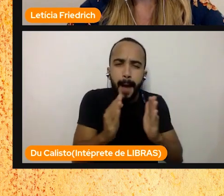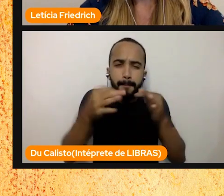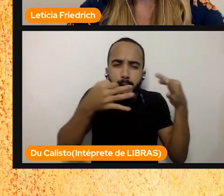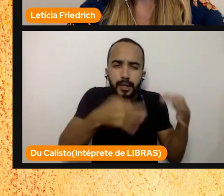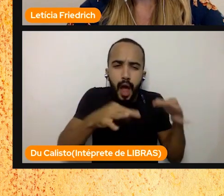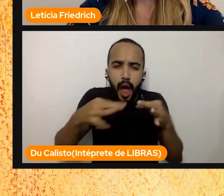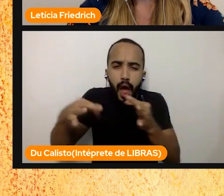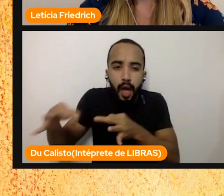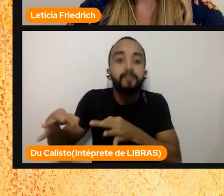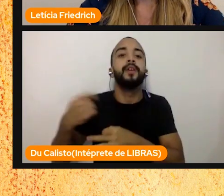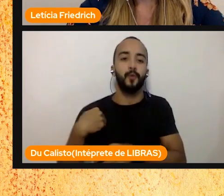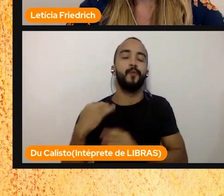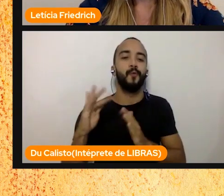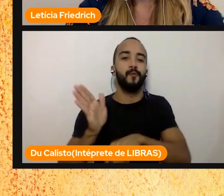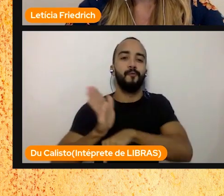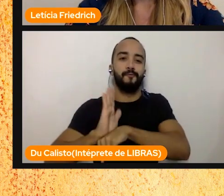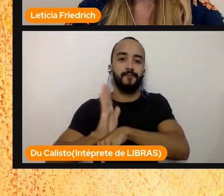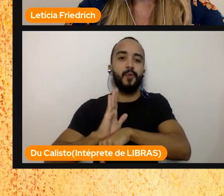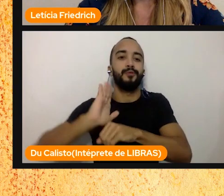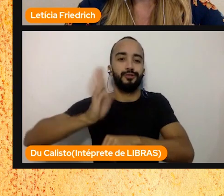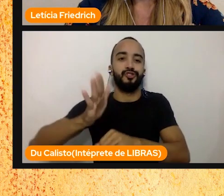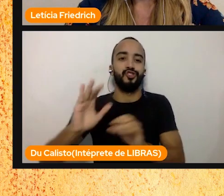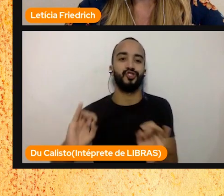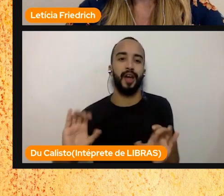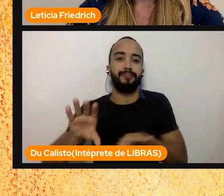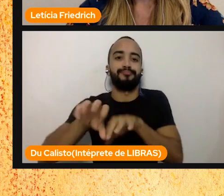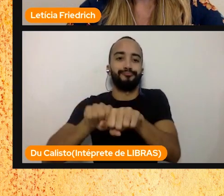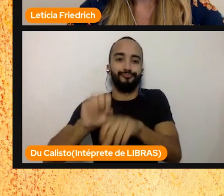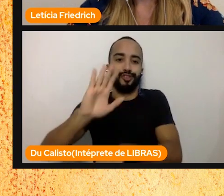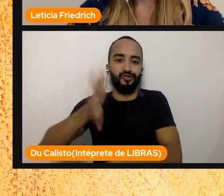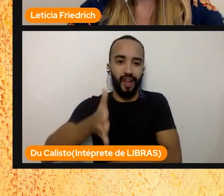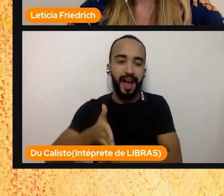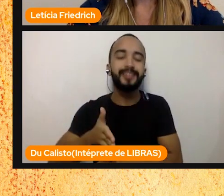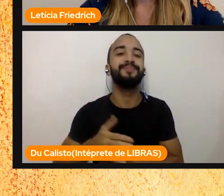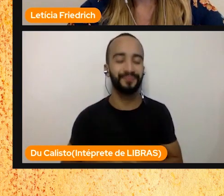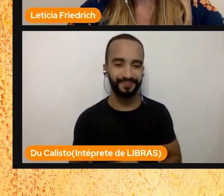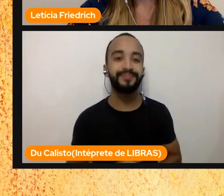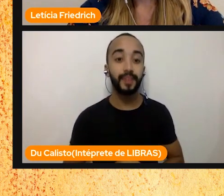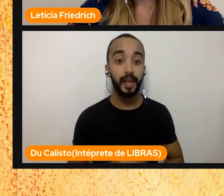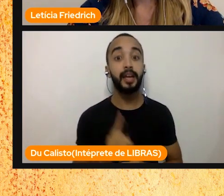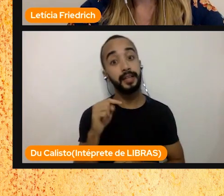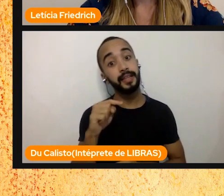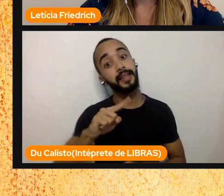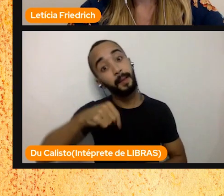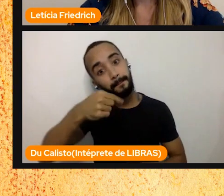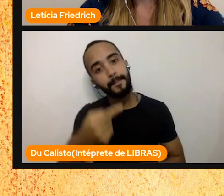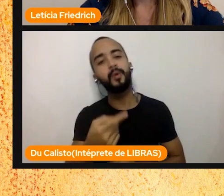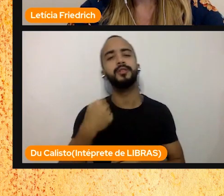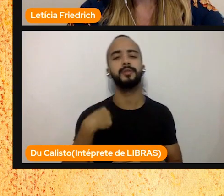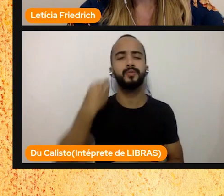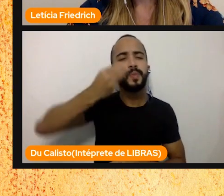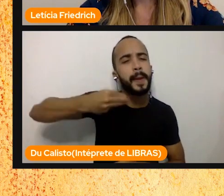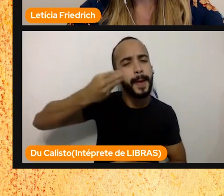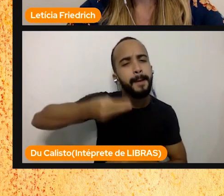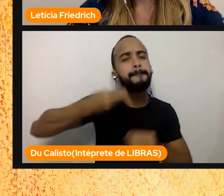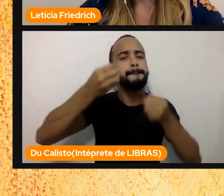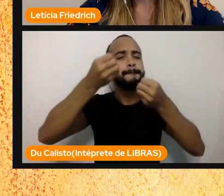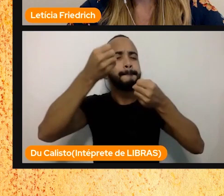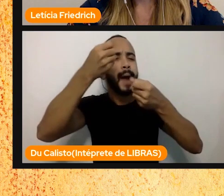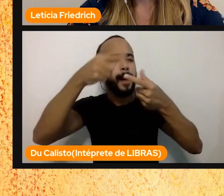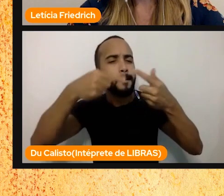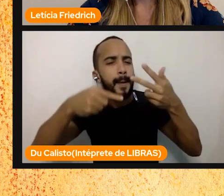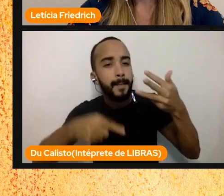pronto, assim. Então, são 2 experiências diferentes, a gente pode, ao longo desse painel, aprofundar mais essas 2 experiências, mas um é para o público infantil, é um